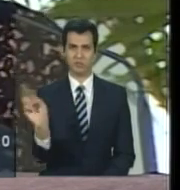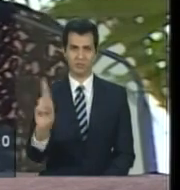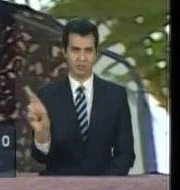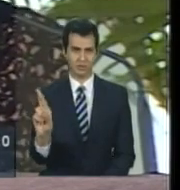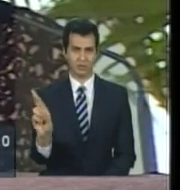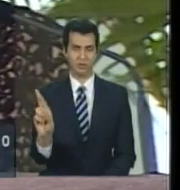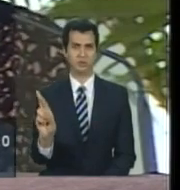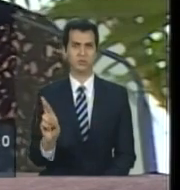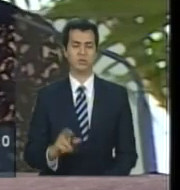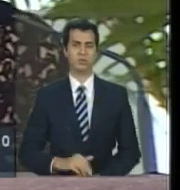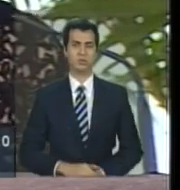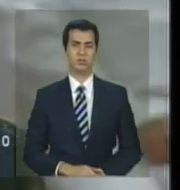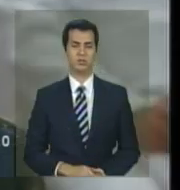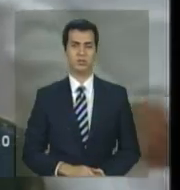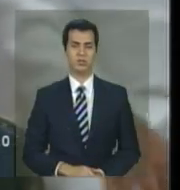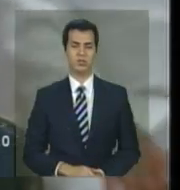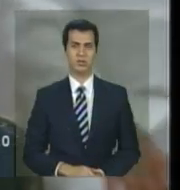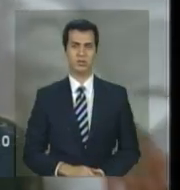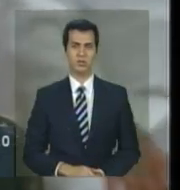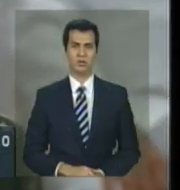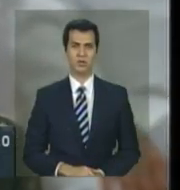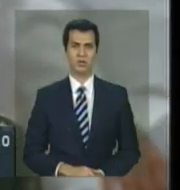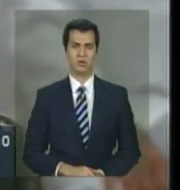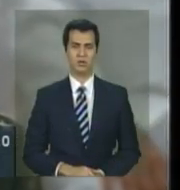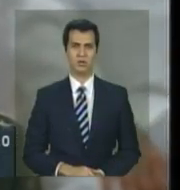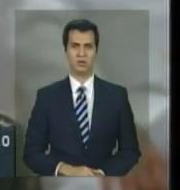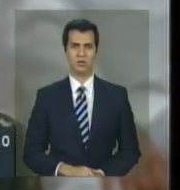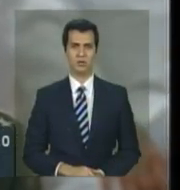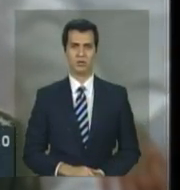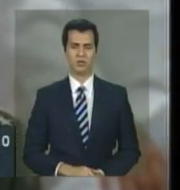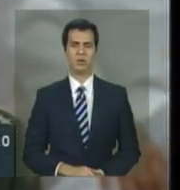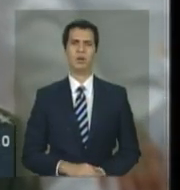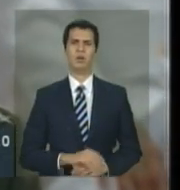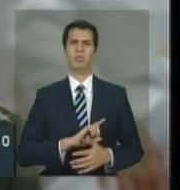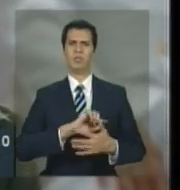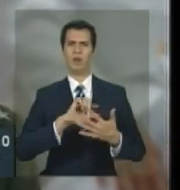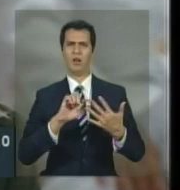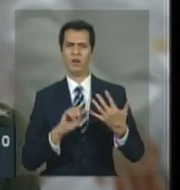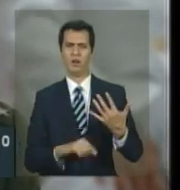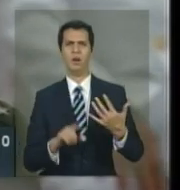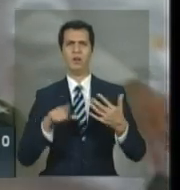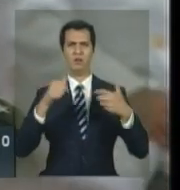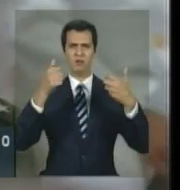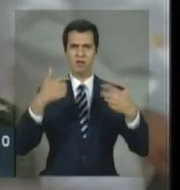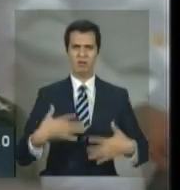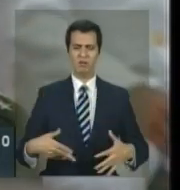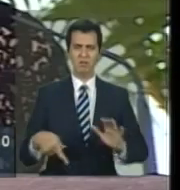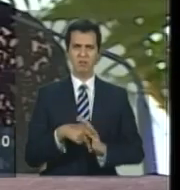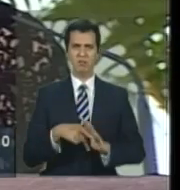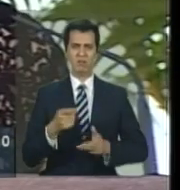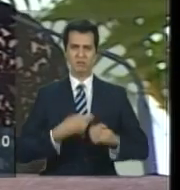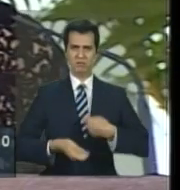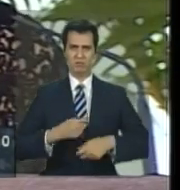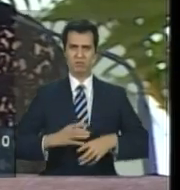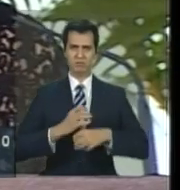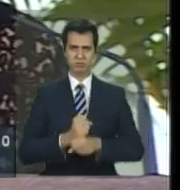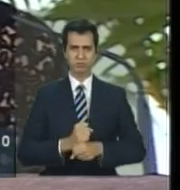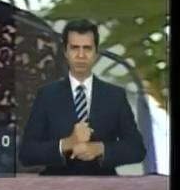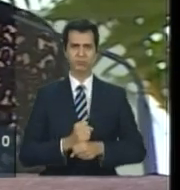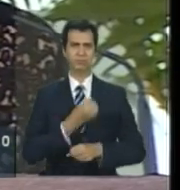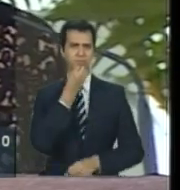em torno de 430 bilhões de reais. Aos bons indicadores econômicos ou macroeconômicos que o Brasil hoje